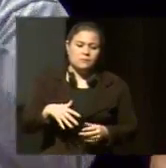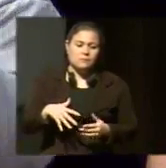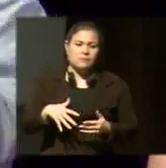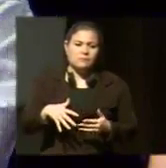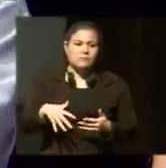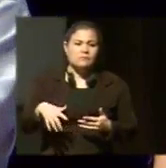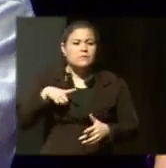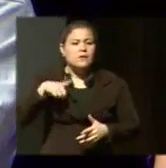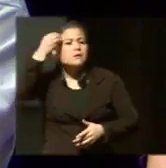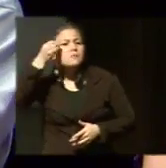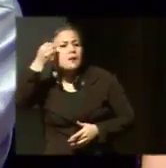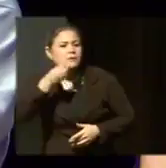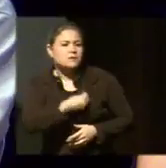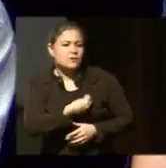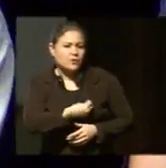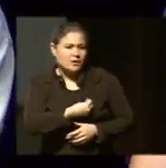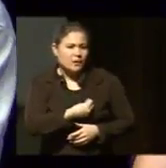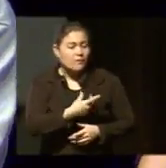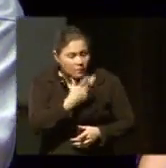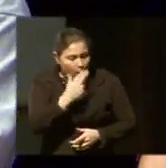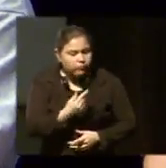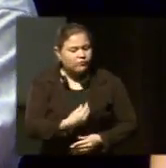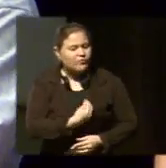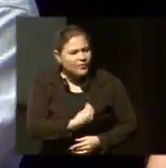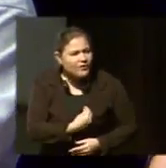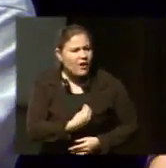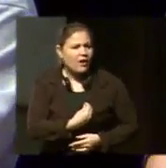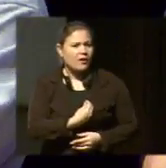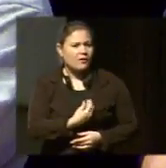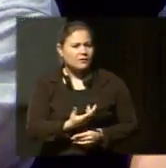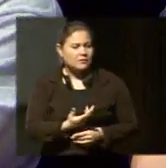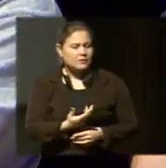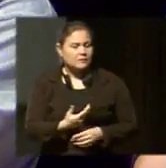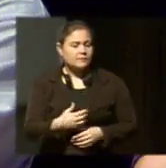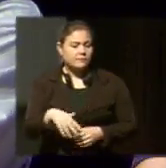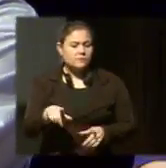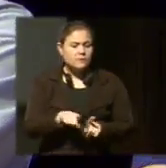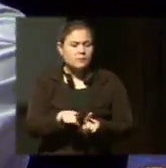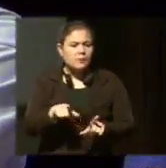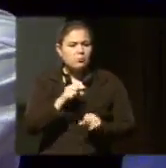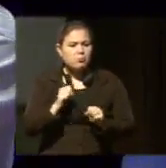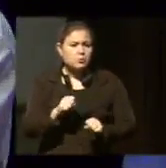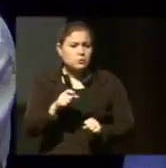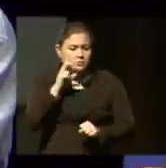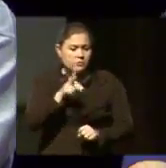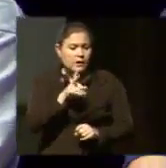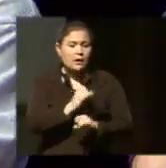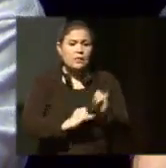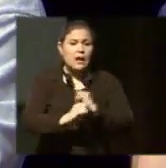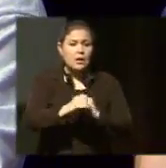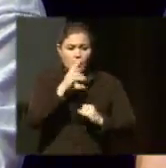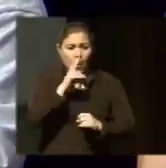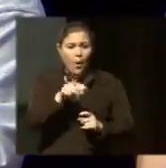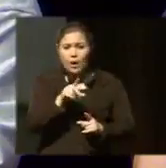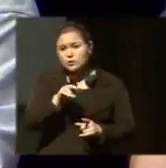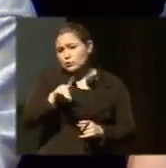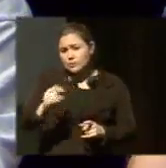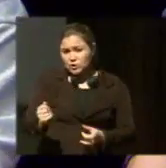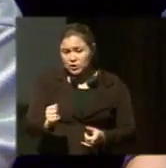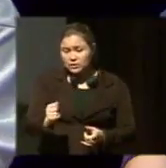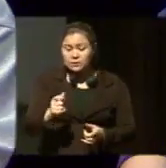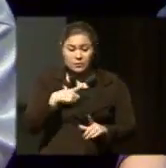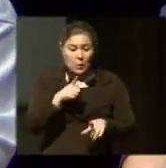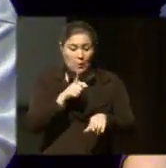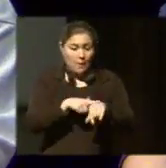para terem uma experiência de vida, viver. A gente pode ver também a internet como um tipo de mídia. Tem uma parte no